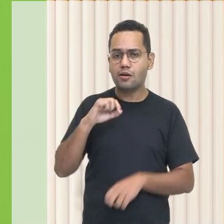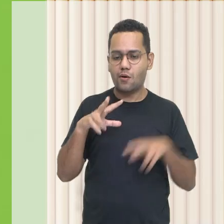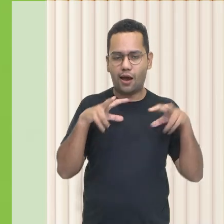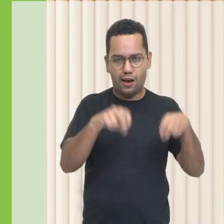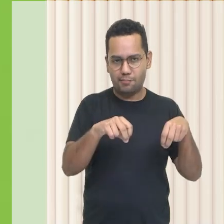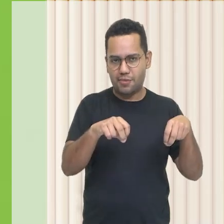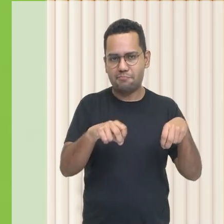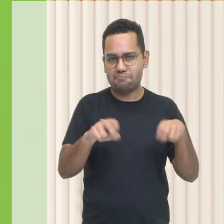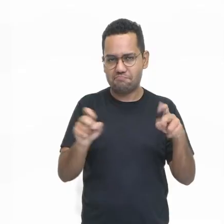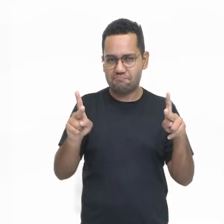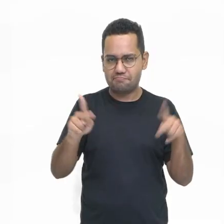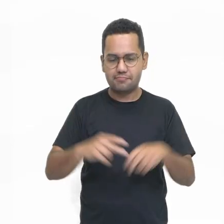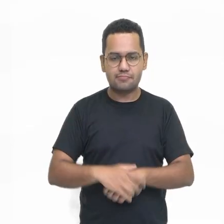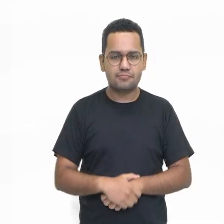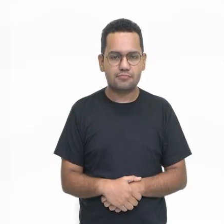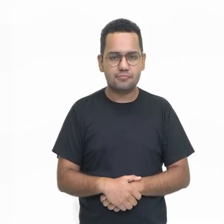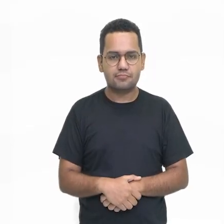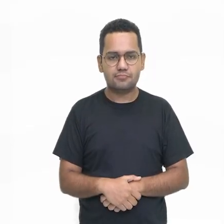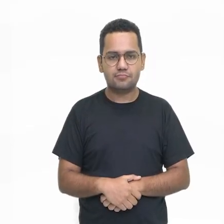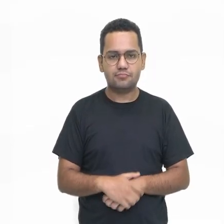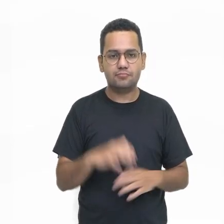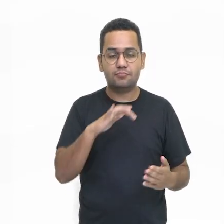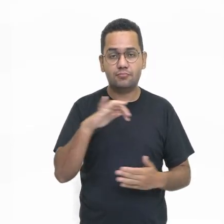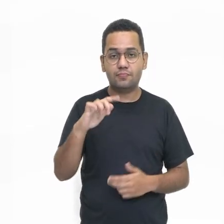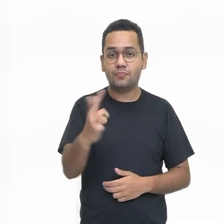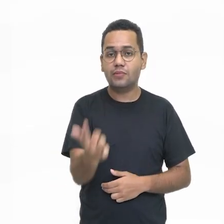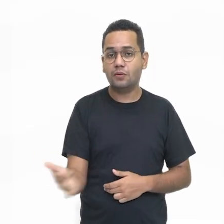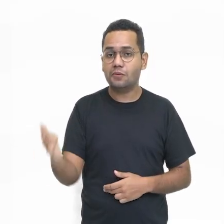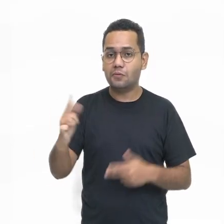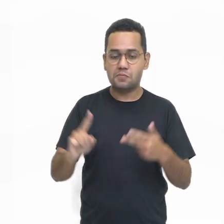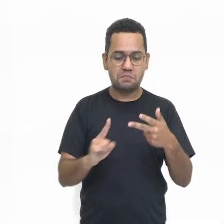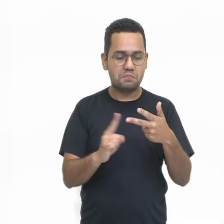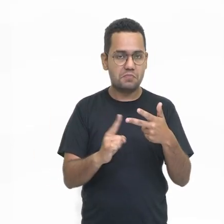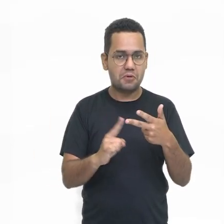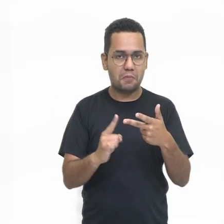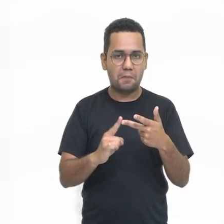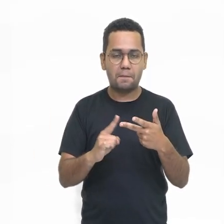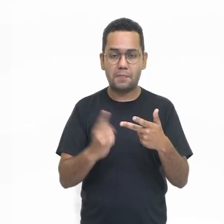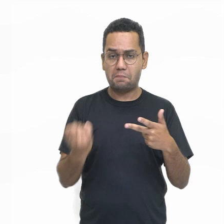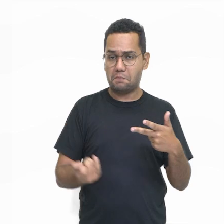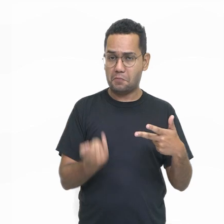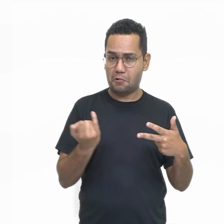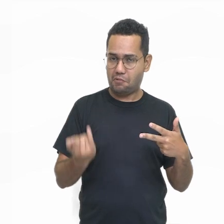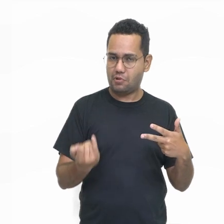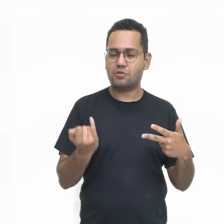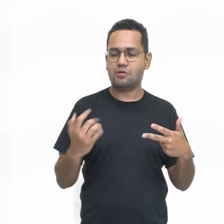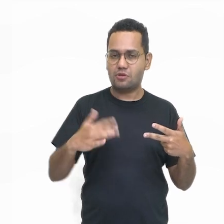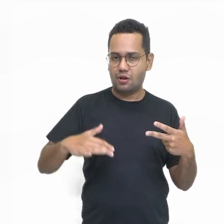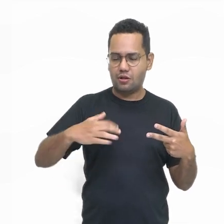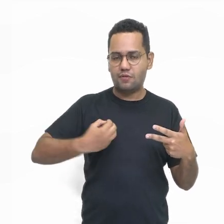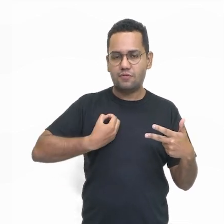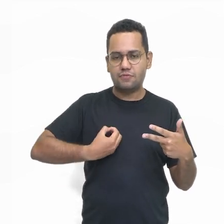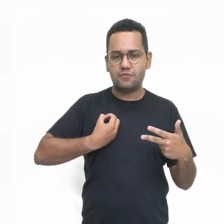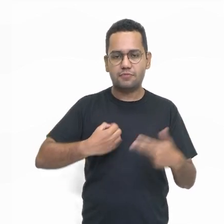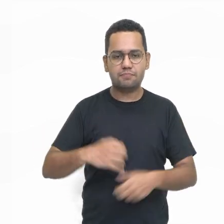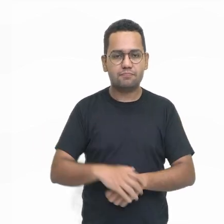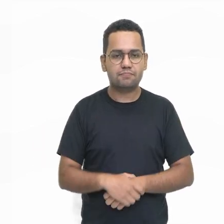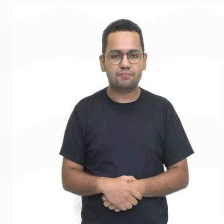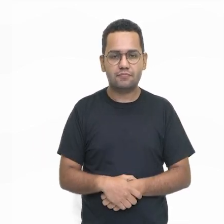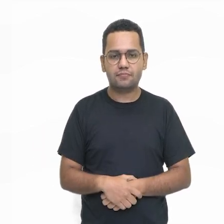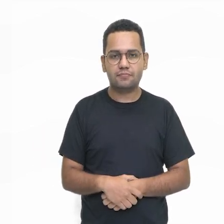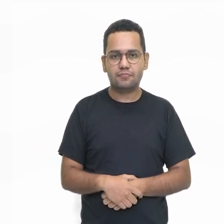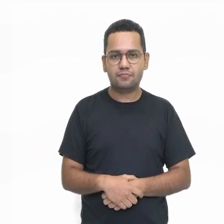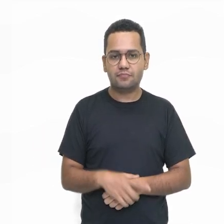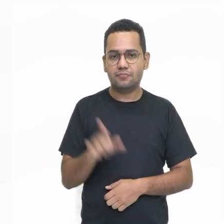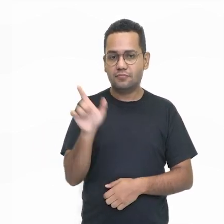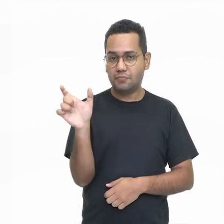real. E trago aí um outro bioma super importante, tão importante quanto os demais, que é o